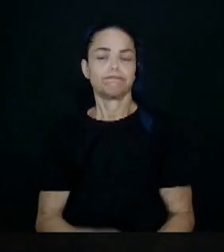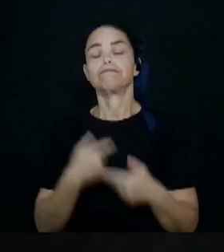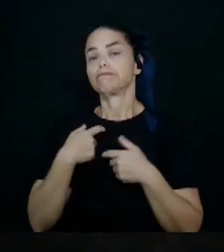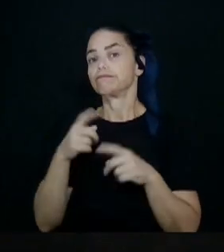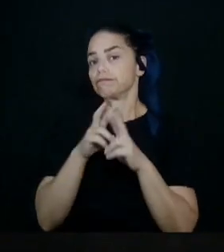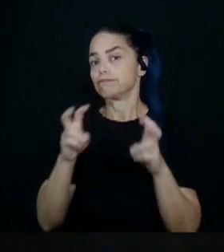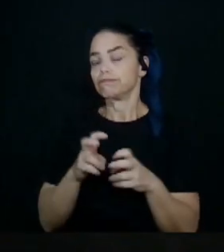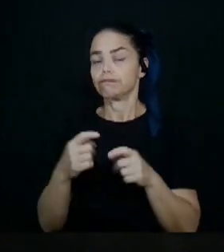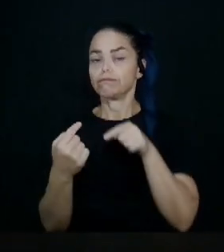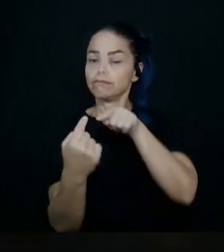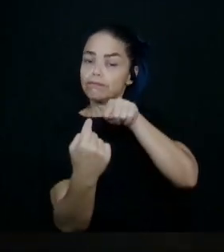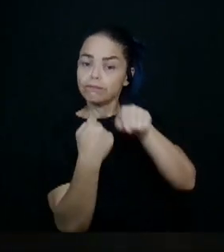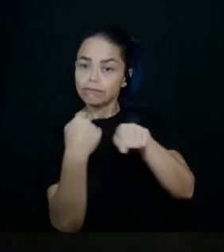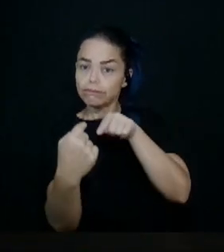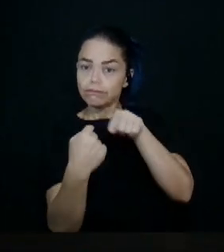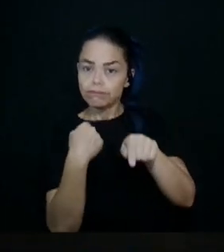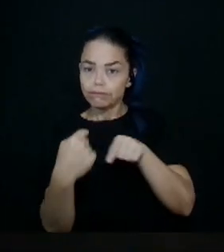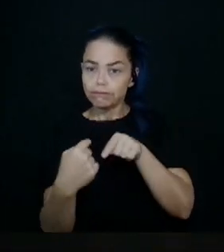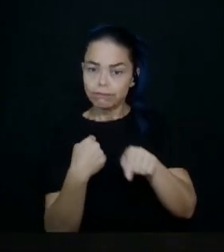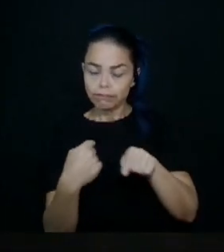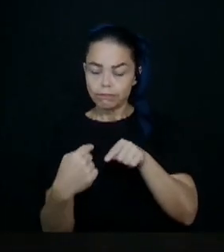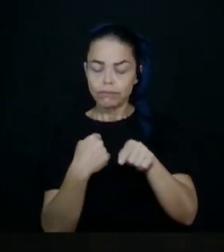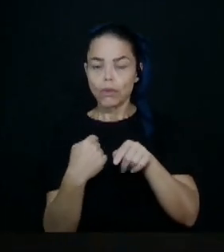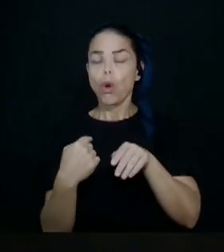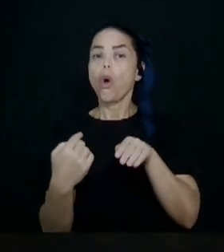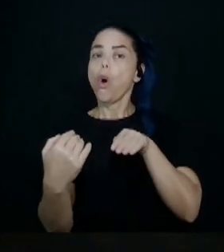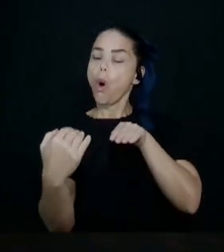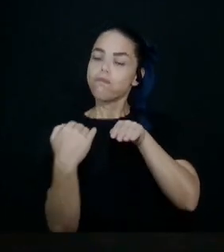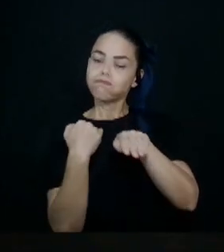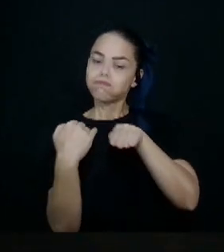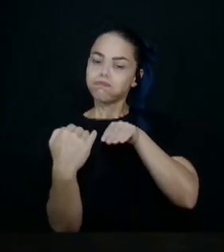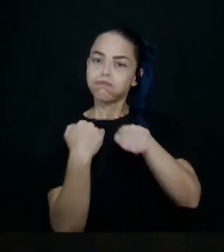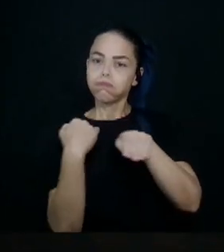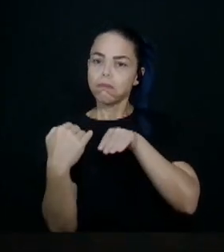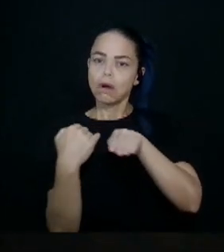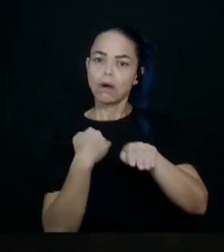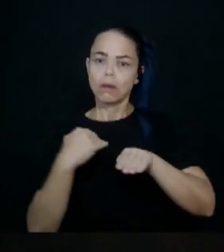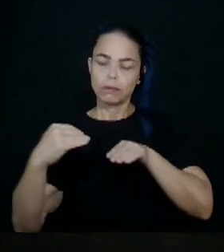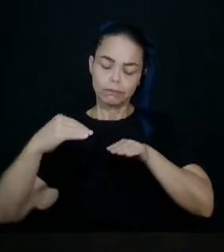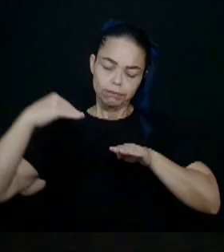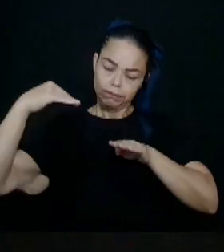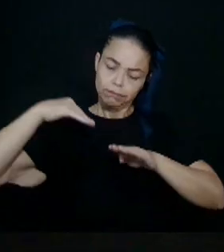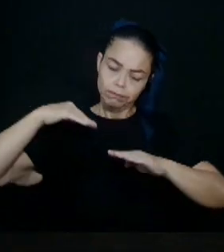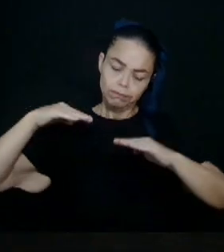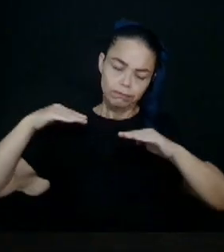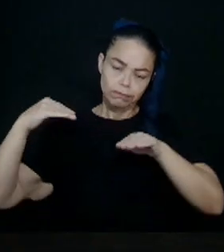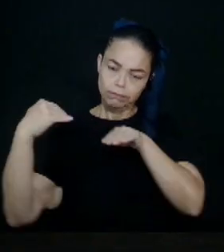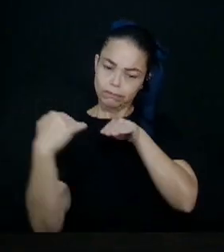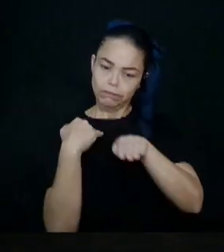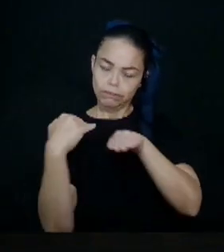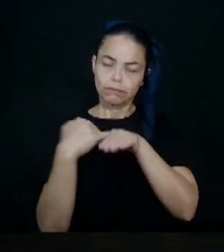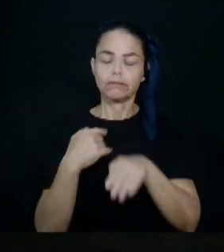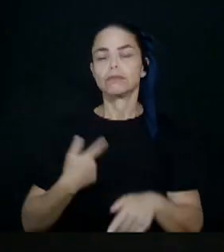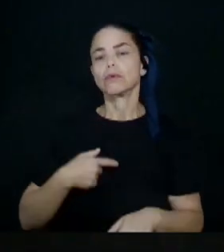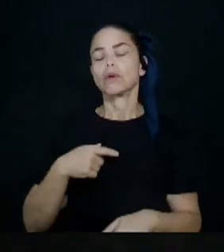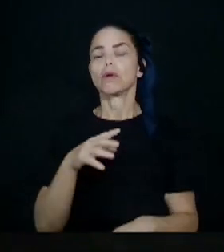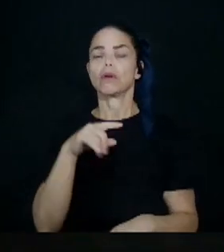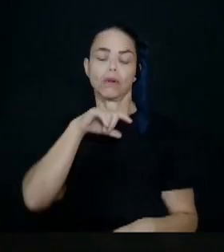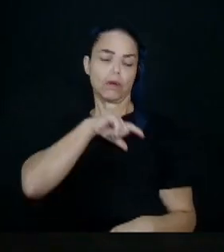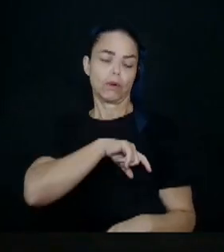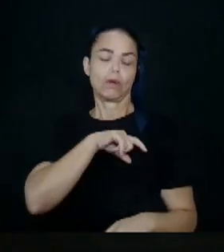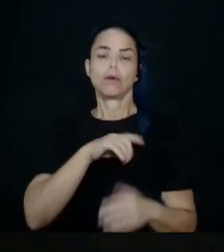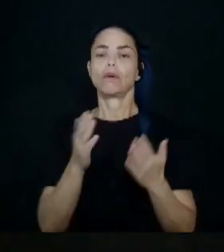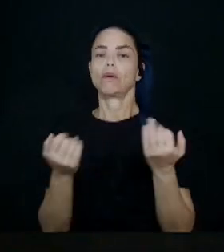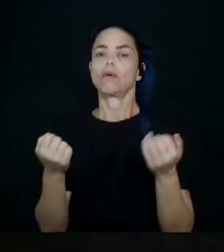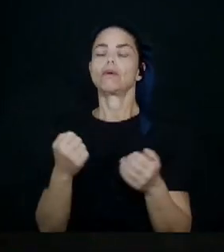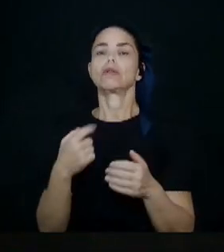trânsito é bem delicada, e a gente precisa entender que você vai na autoescola, né? Você aprende, você tira a sua carta, você aprende tudo que você deve e não